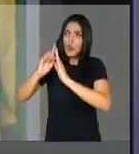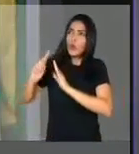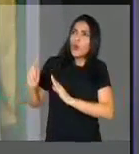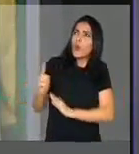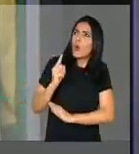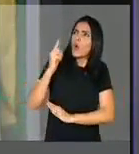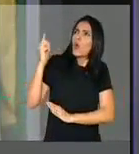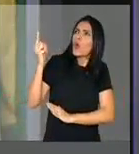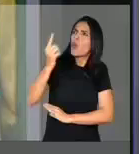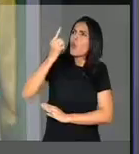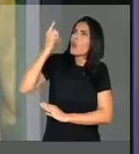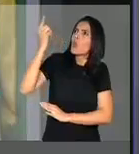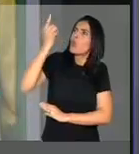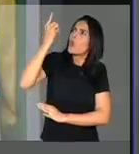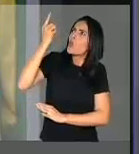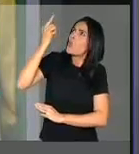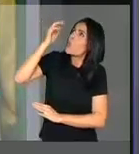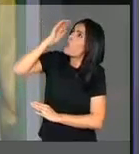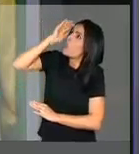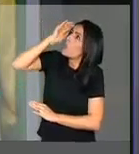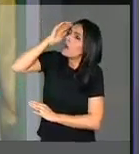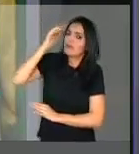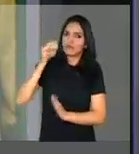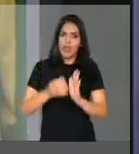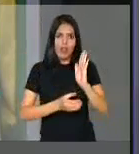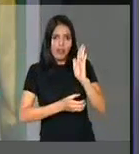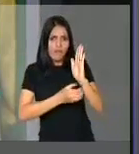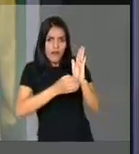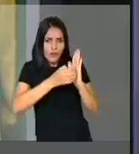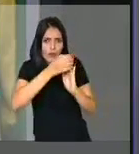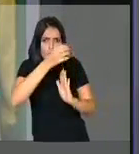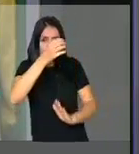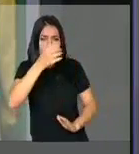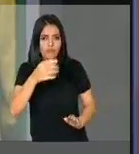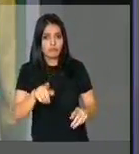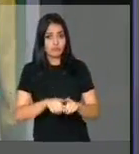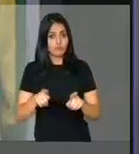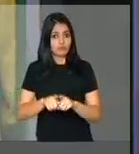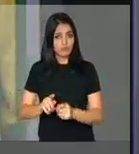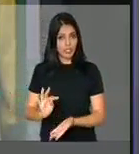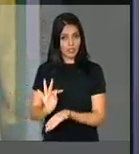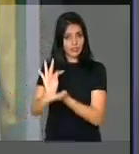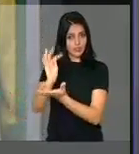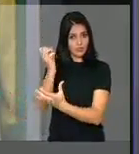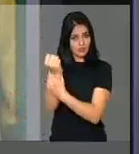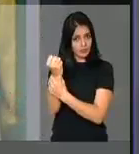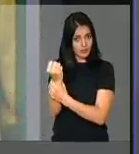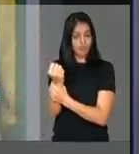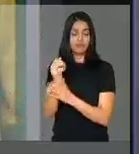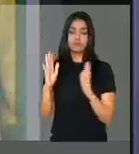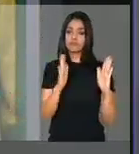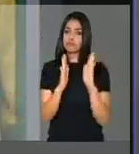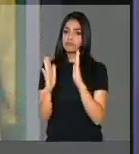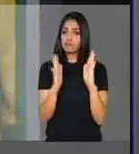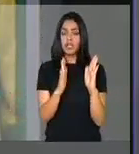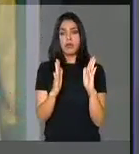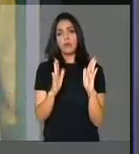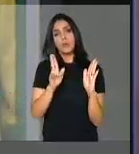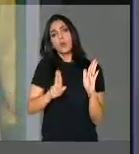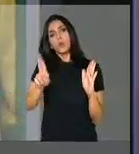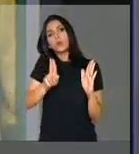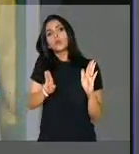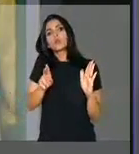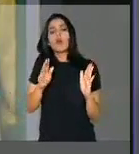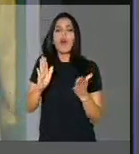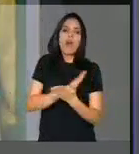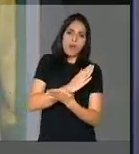com elevadores. Teresina era uma cidade insegura. Ele, durante esse tempo, a escada,